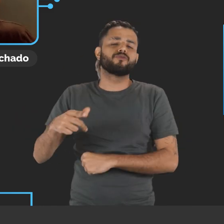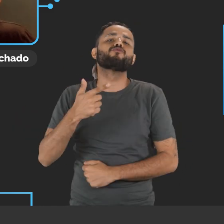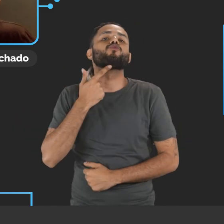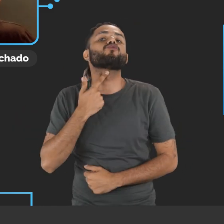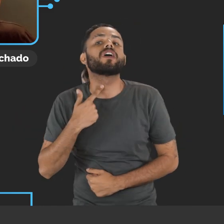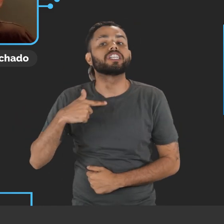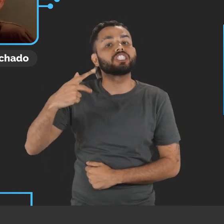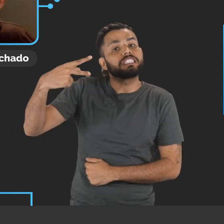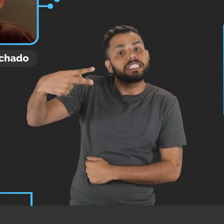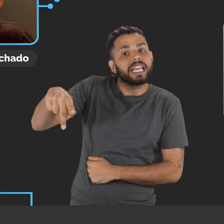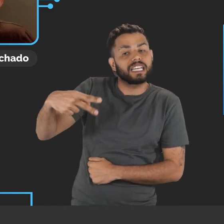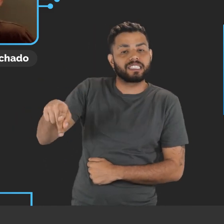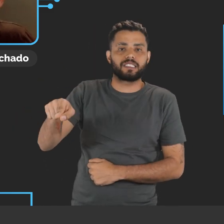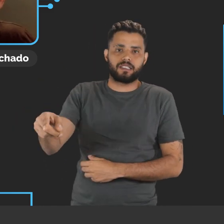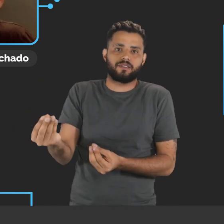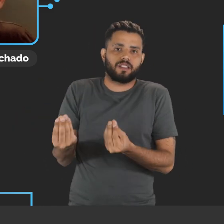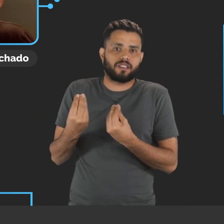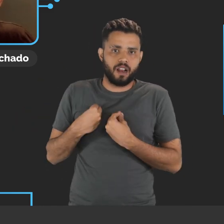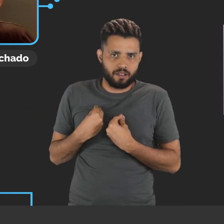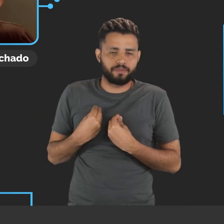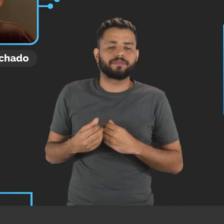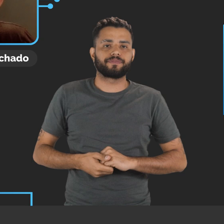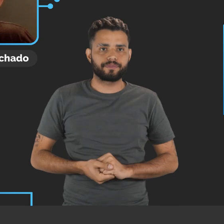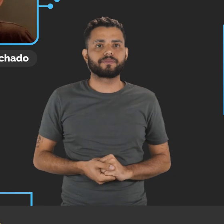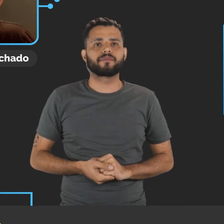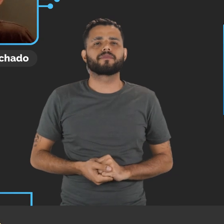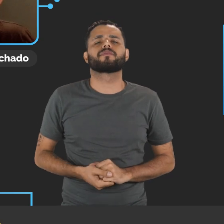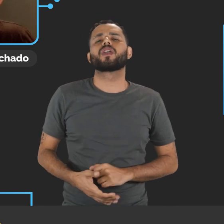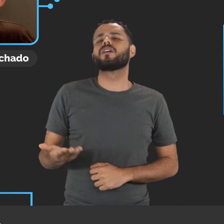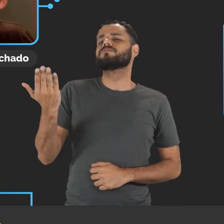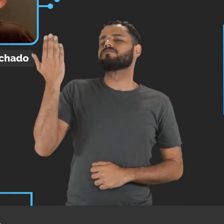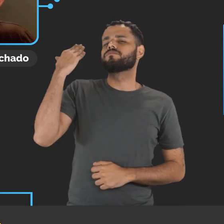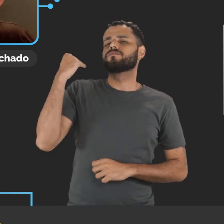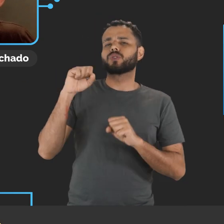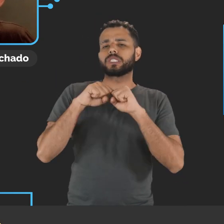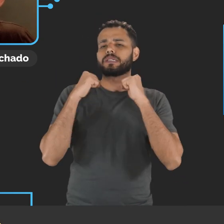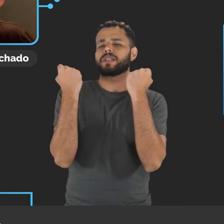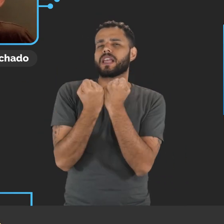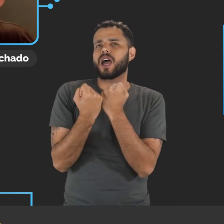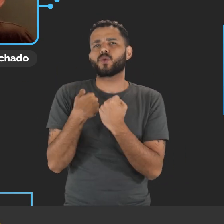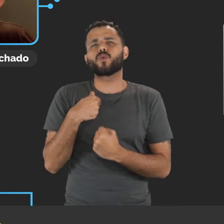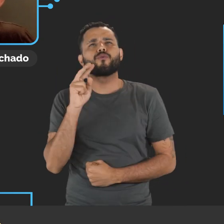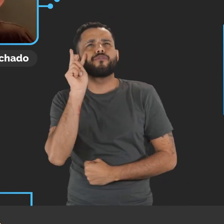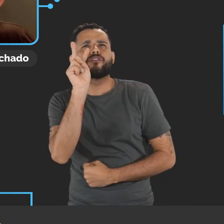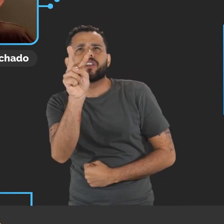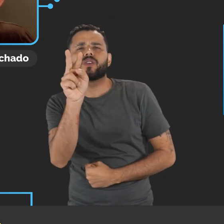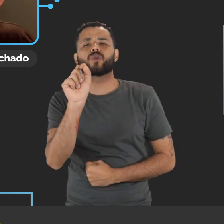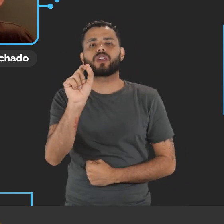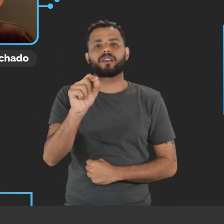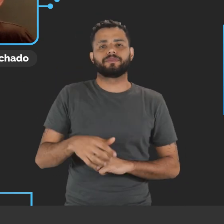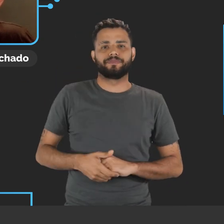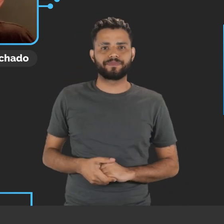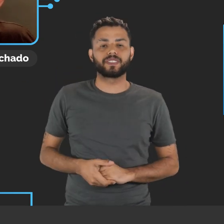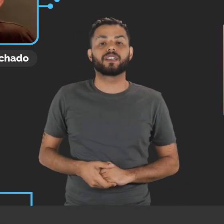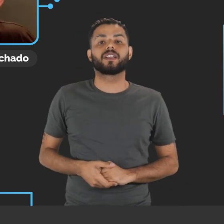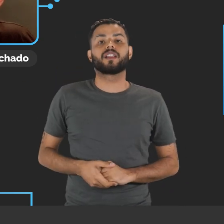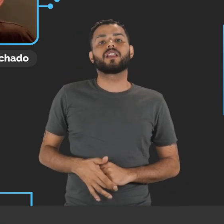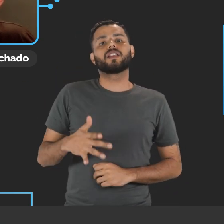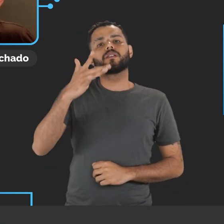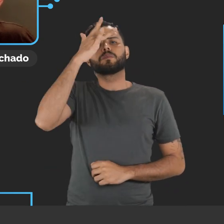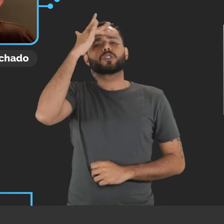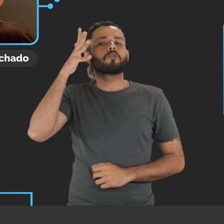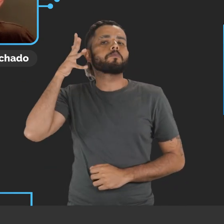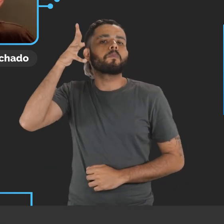devem e querem produzir e entregar para a gente. Eu escutei outro dia num seminário dizendo o seguinte: uma